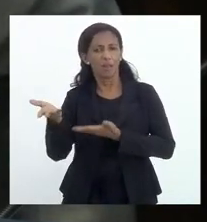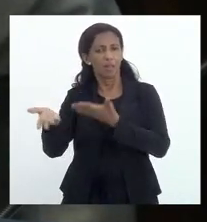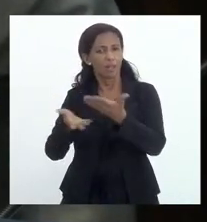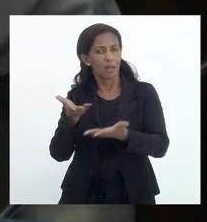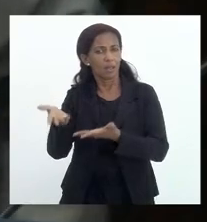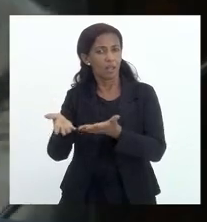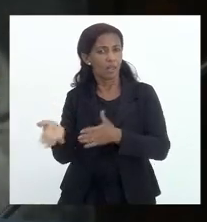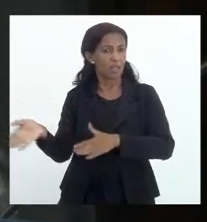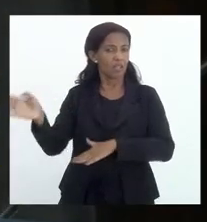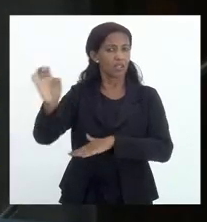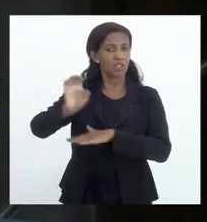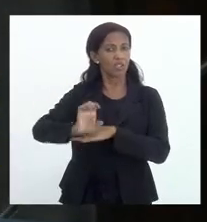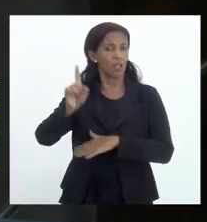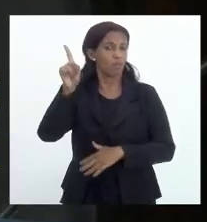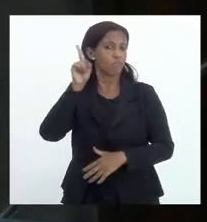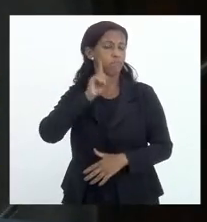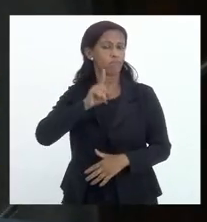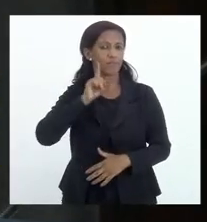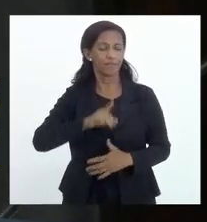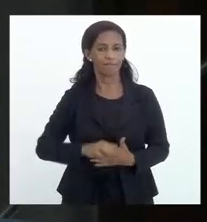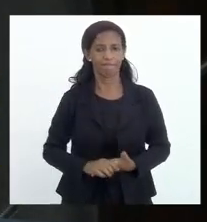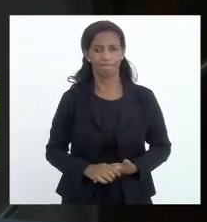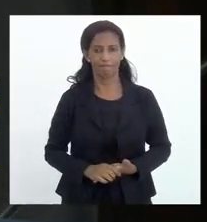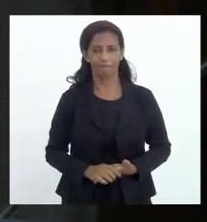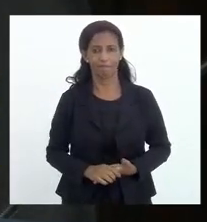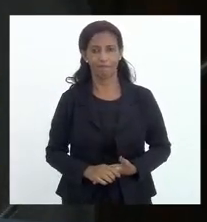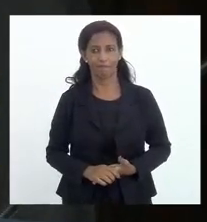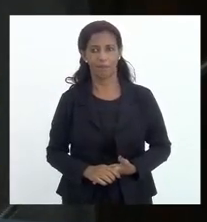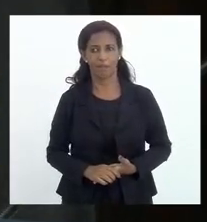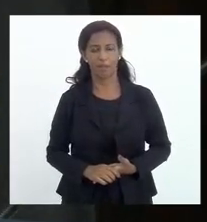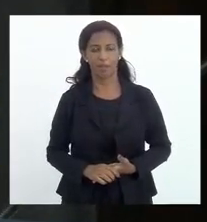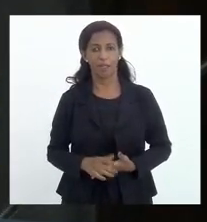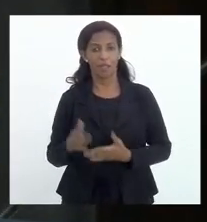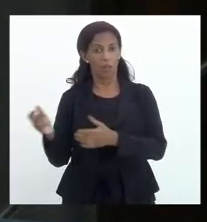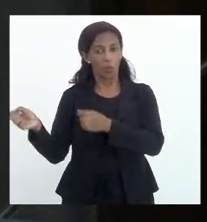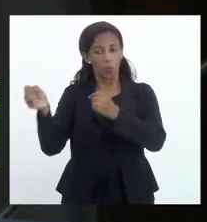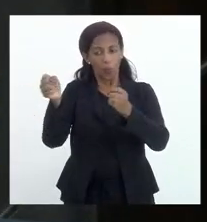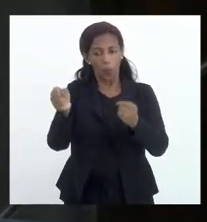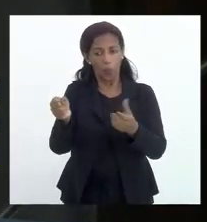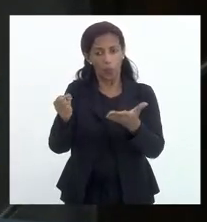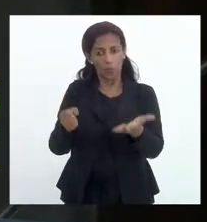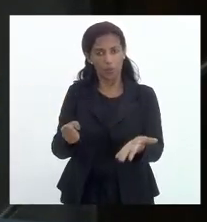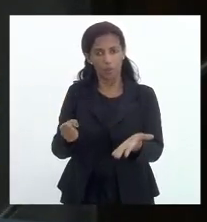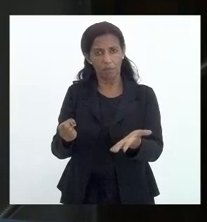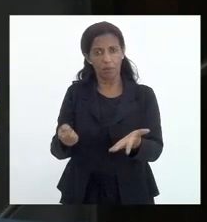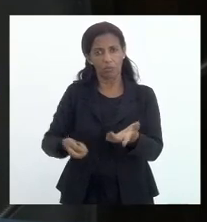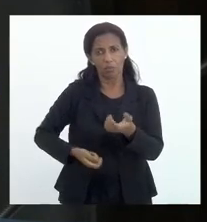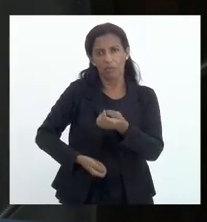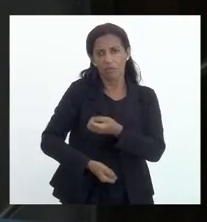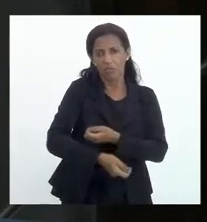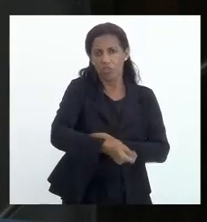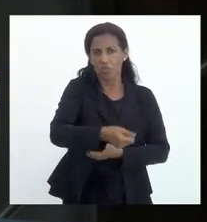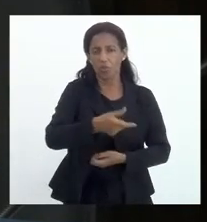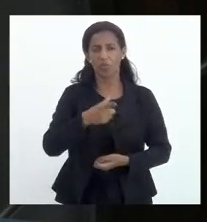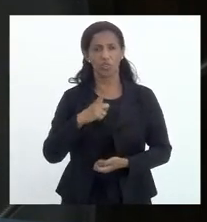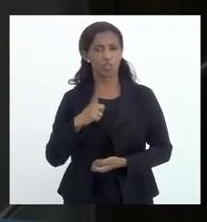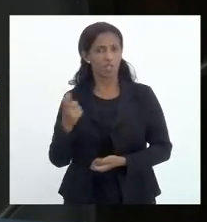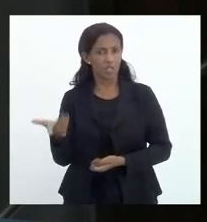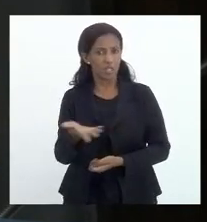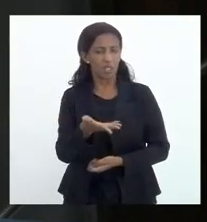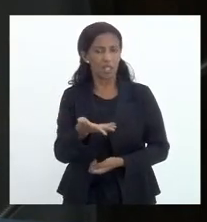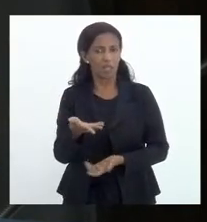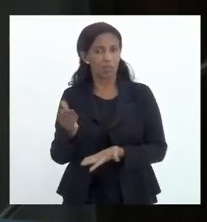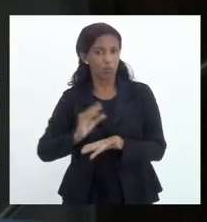naquele estado americano. Então, e o posicionamento dos investidores que ali colocaram